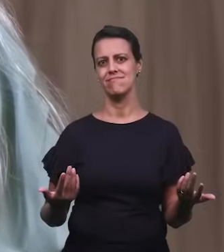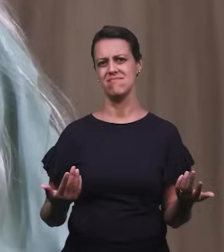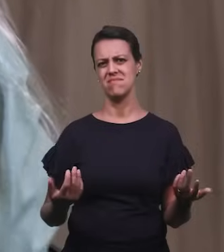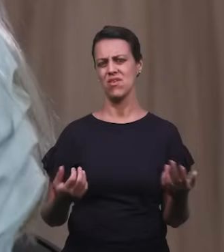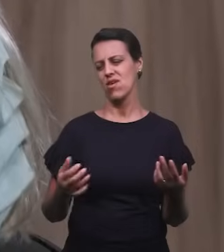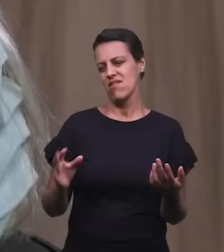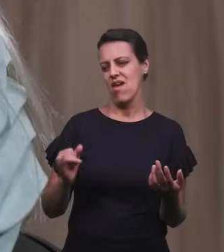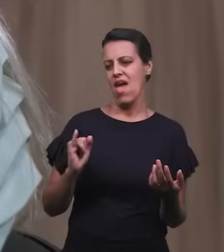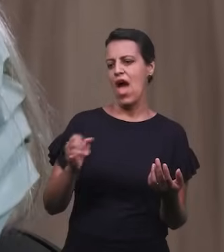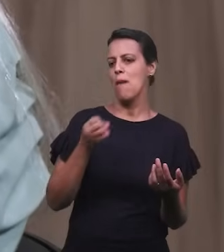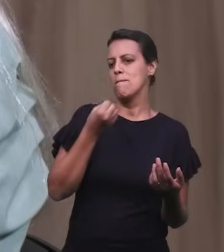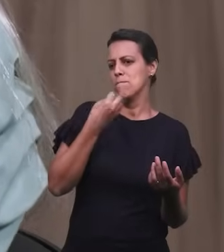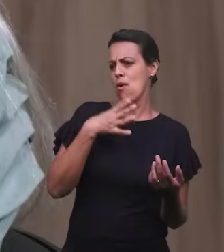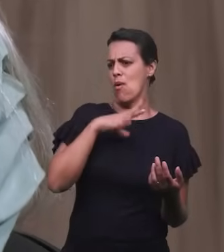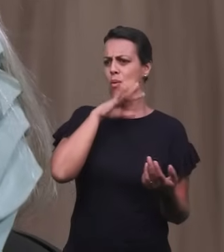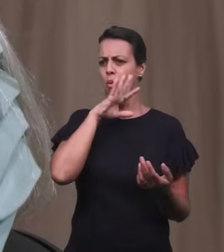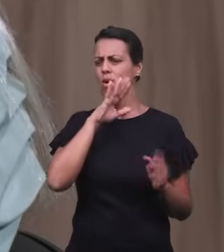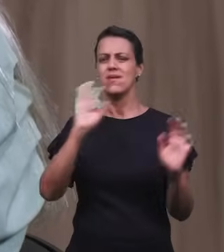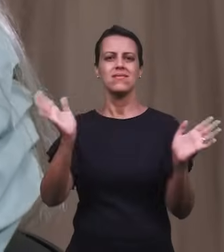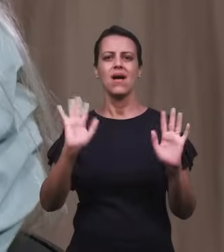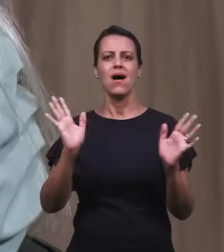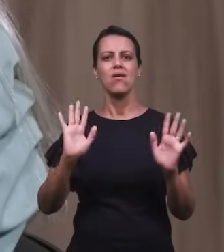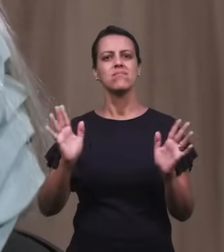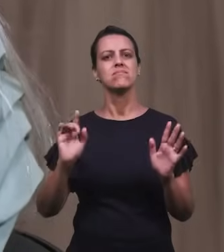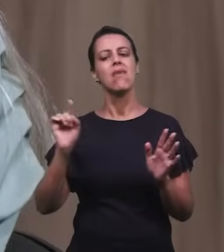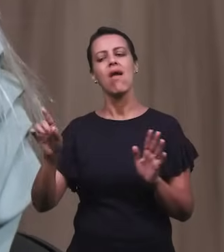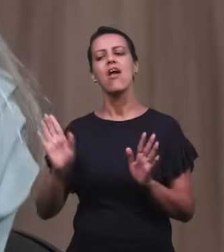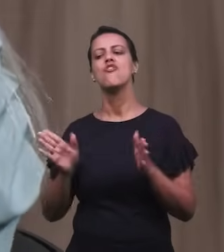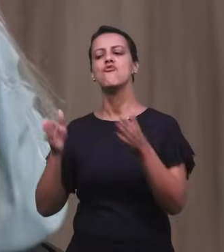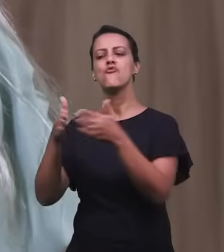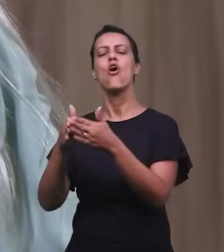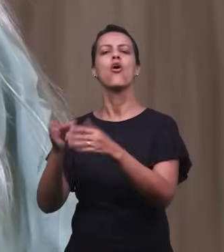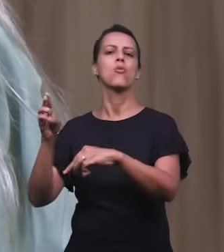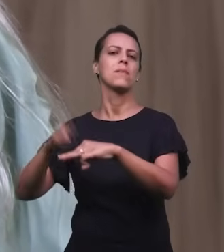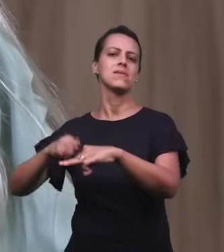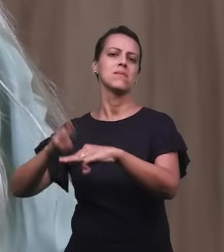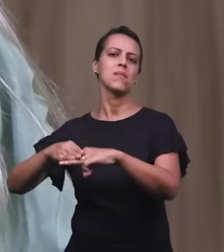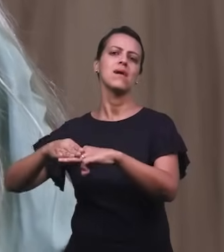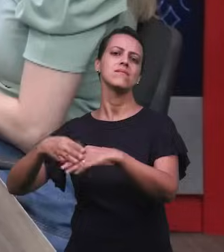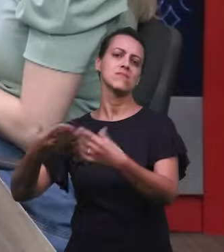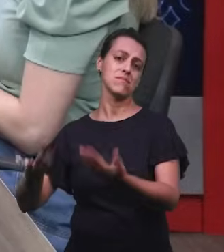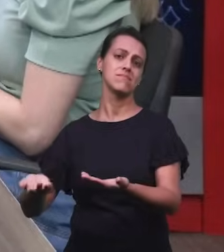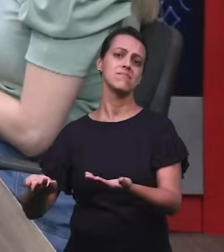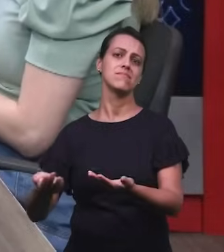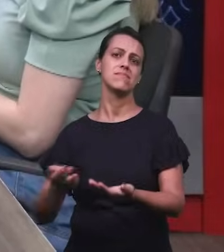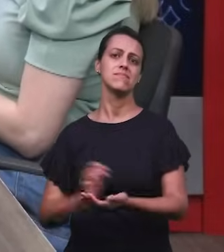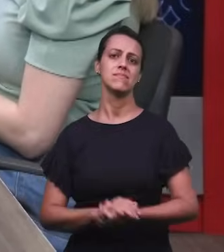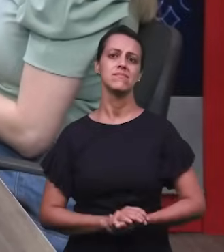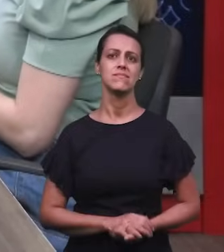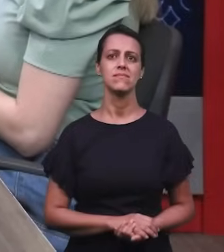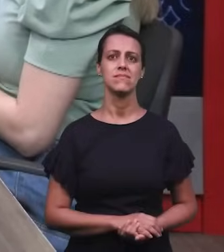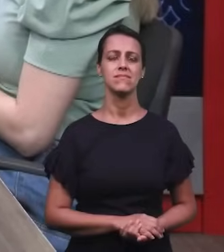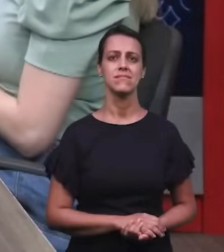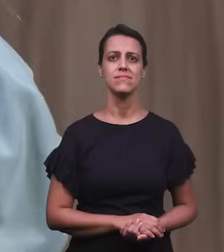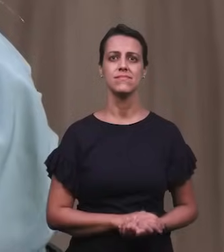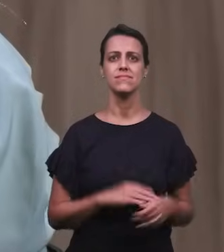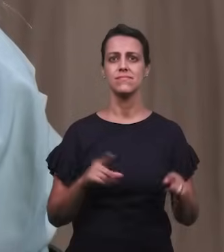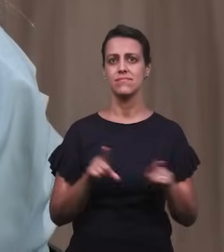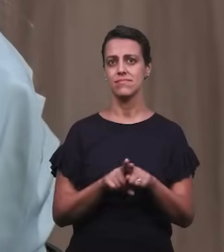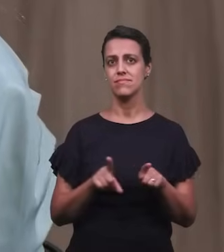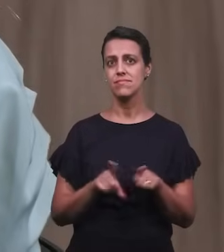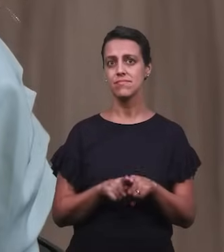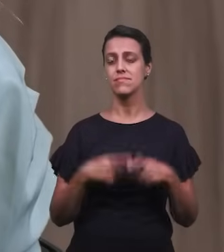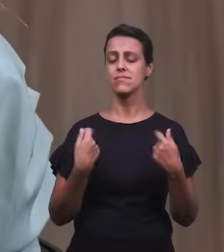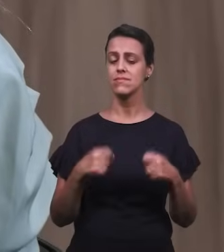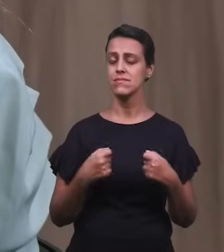ou bom, mas que você tem mais habilidades, mais facilidade em determinadas áreas do que em outra pessoa. E é importante também, para o